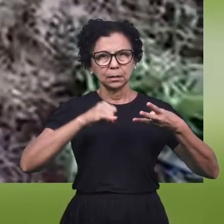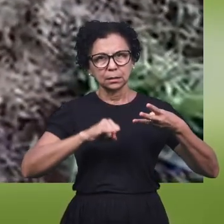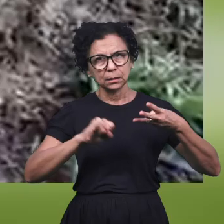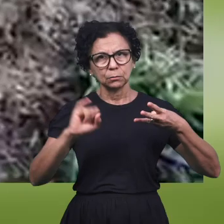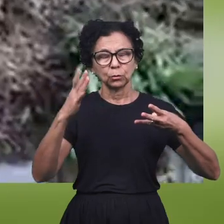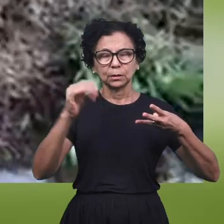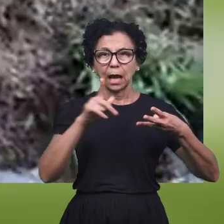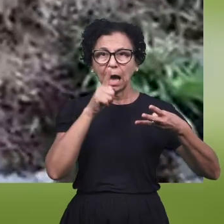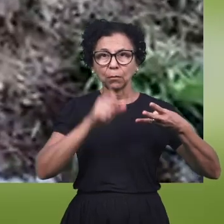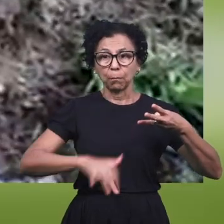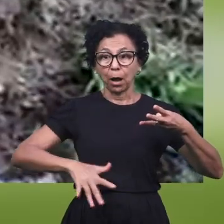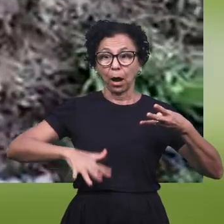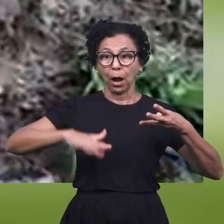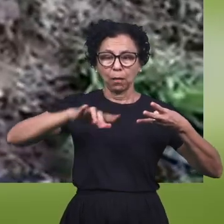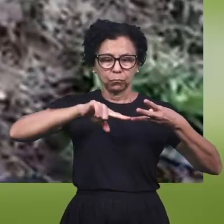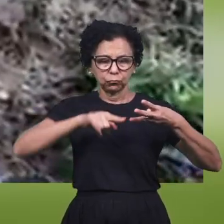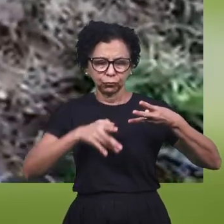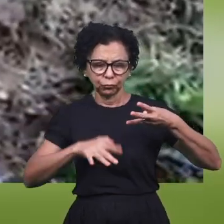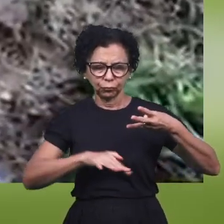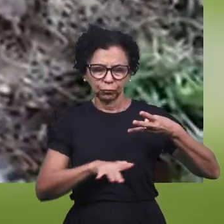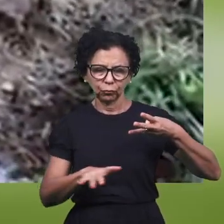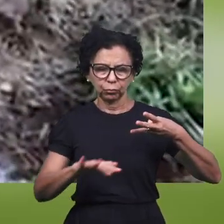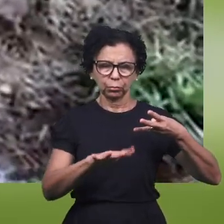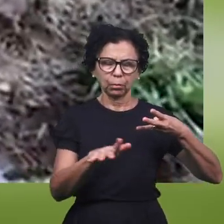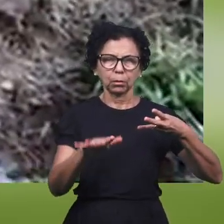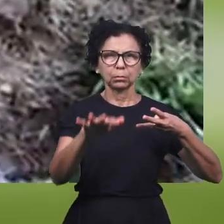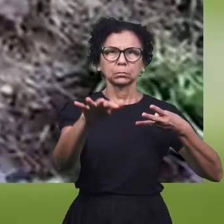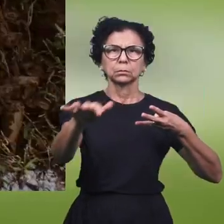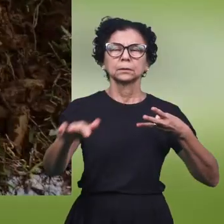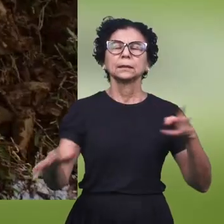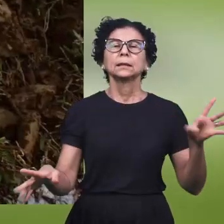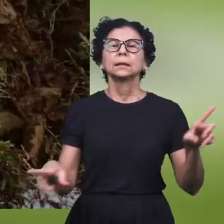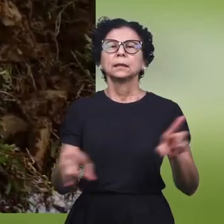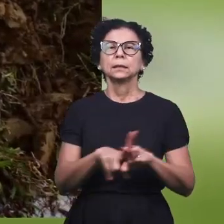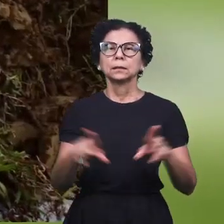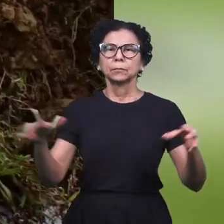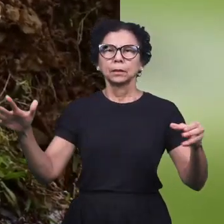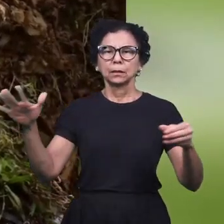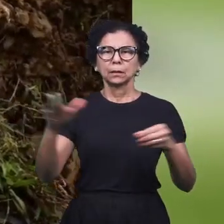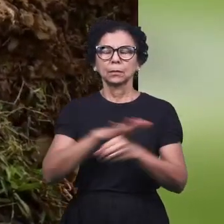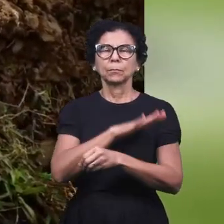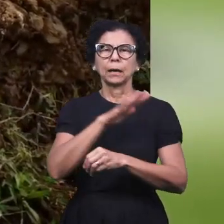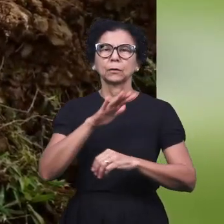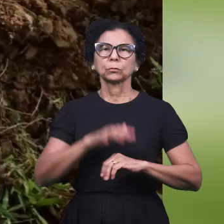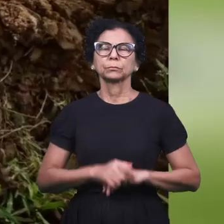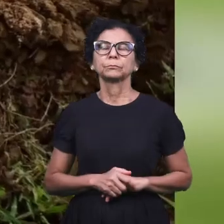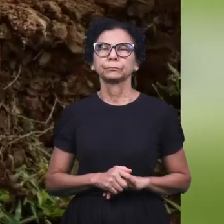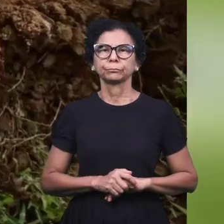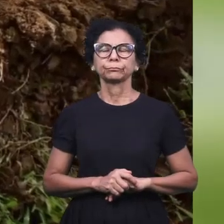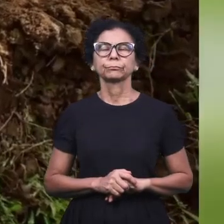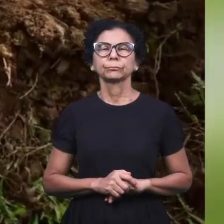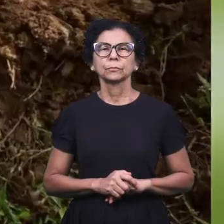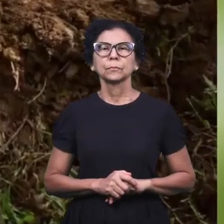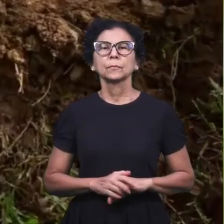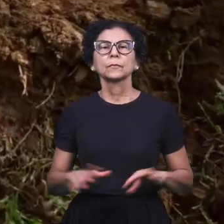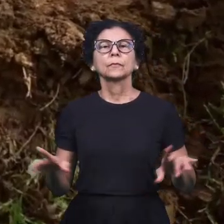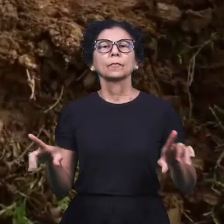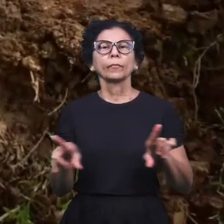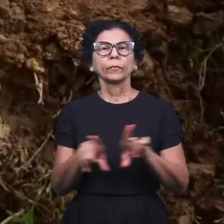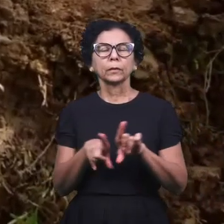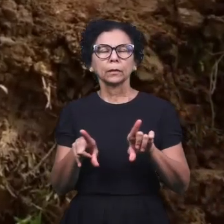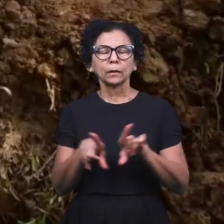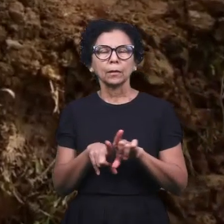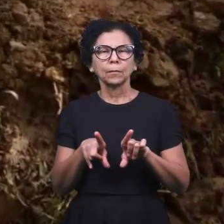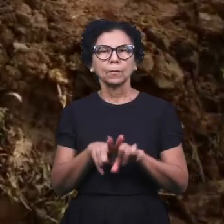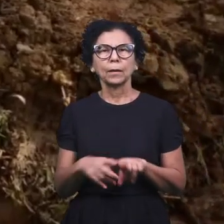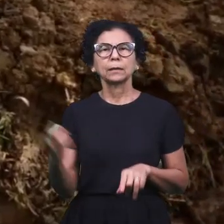quando houver um fluxo de água excedente, e finalizaram tampando com uma laje. Também foi realizado um trabalho